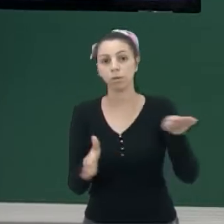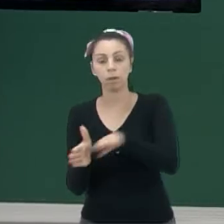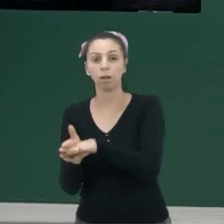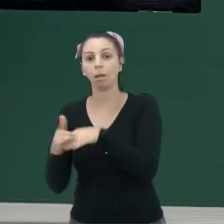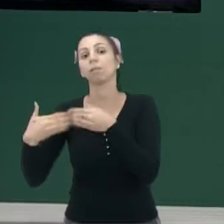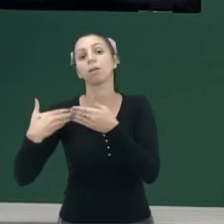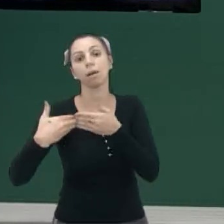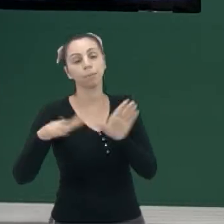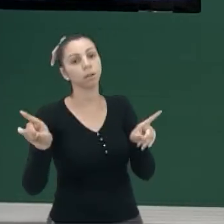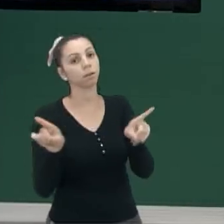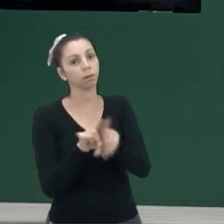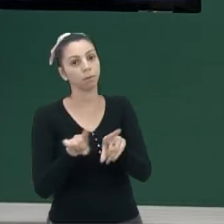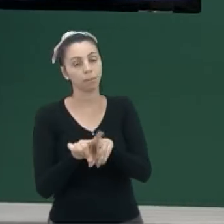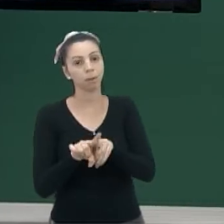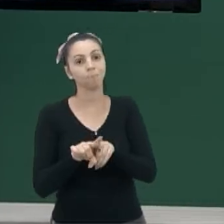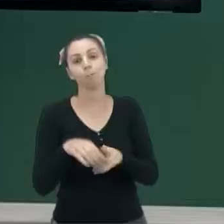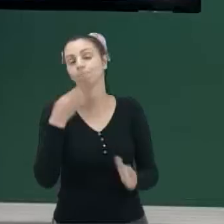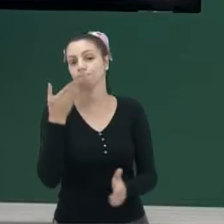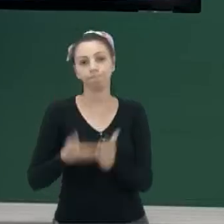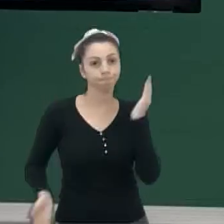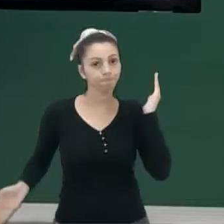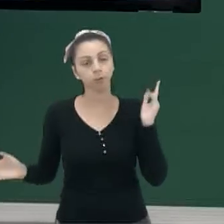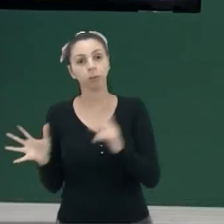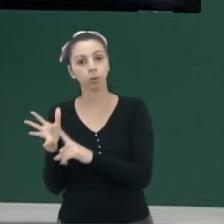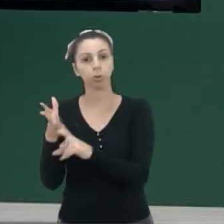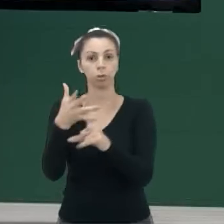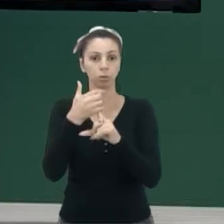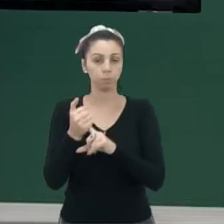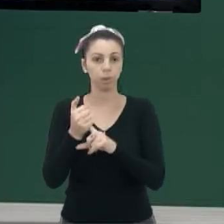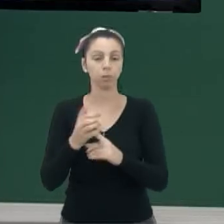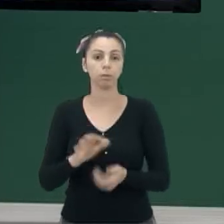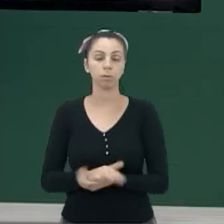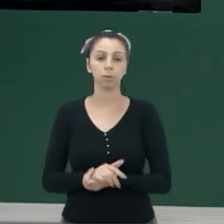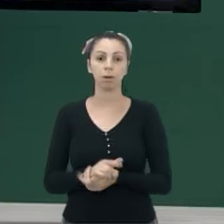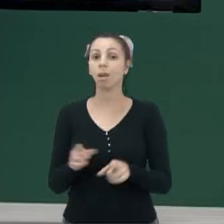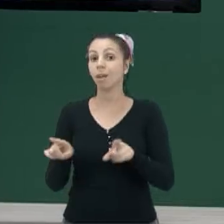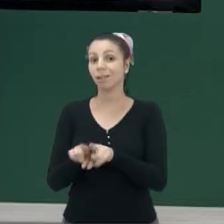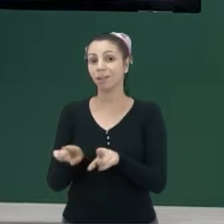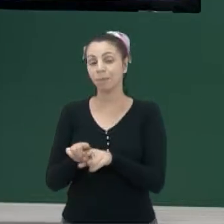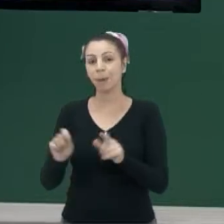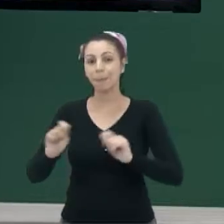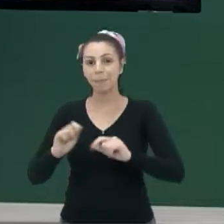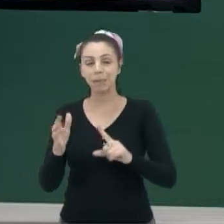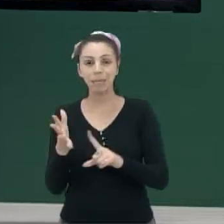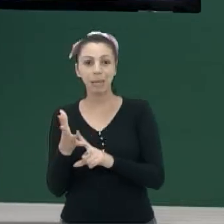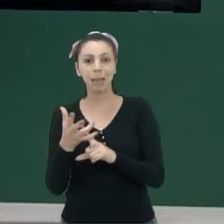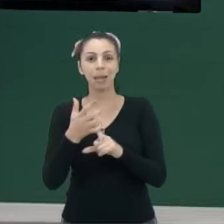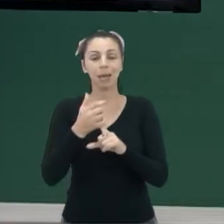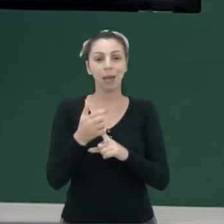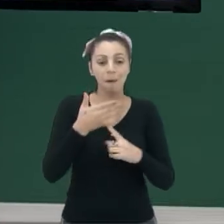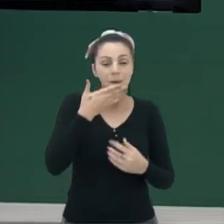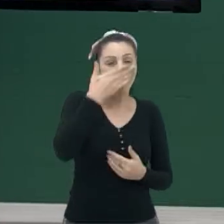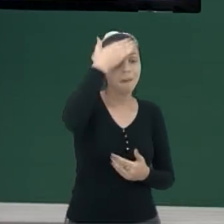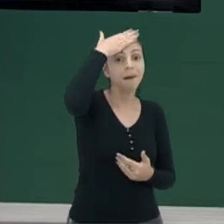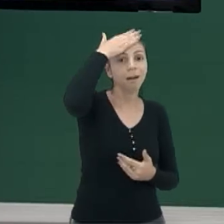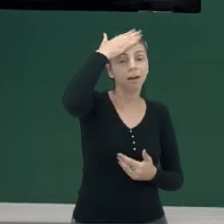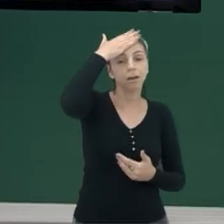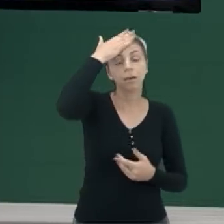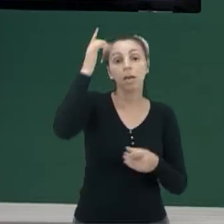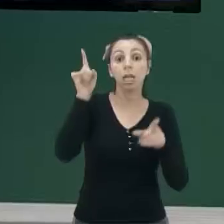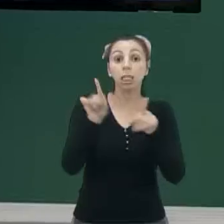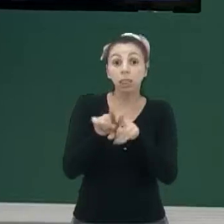para os outros reinos. Já perderam esse monopólio. E sem contar que eles tinham que enfrentar a resistência dos próprios árabes, que